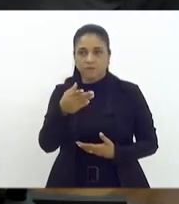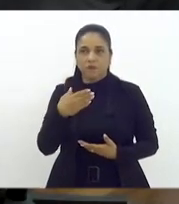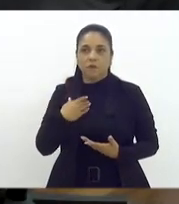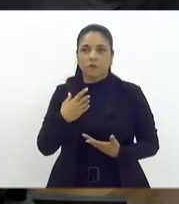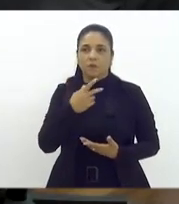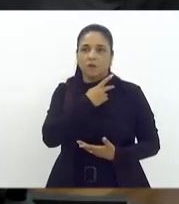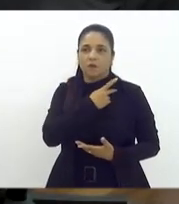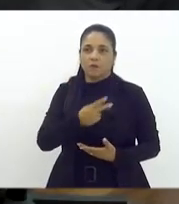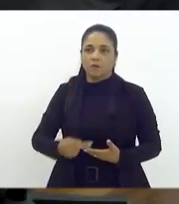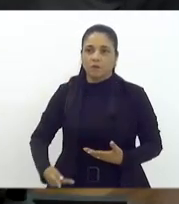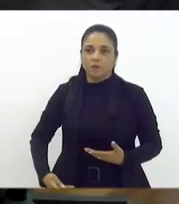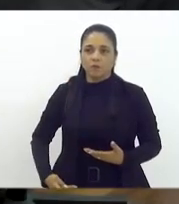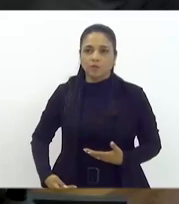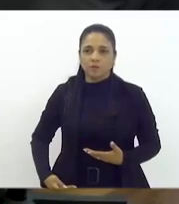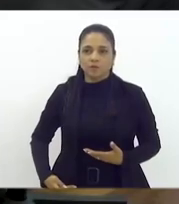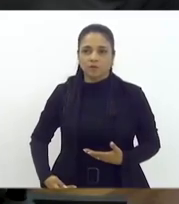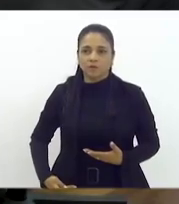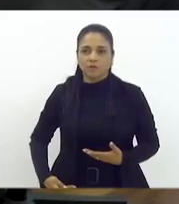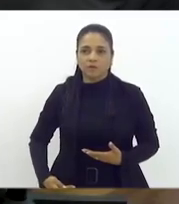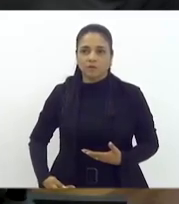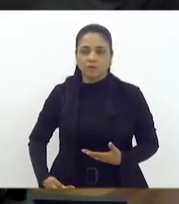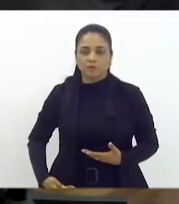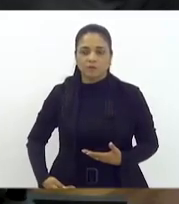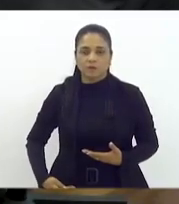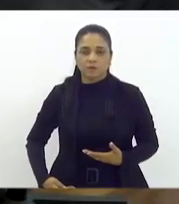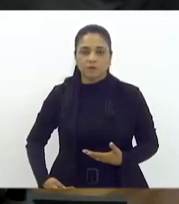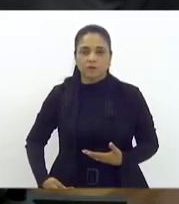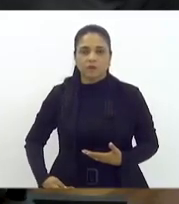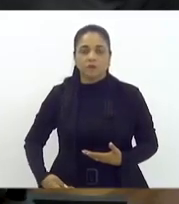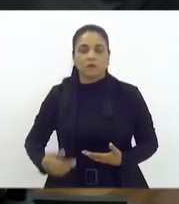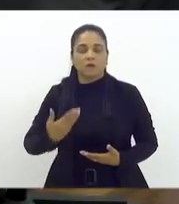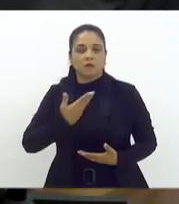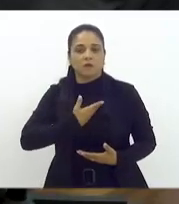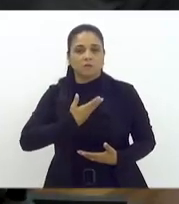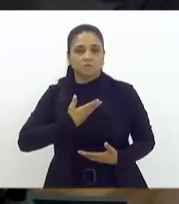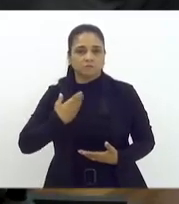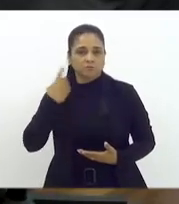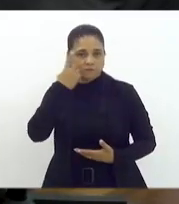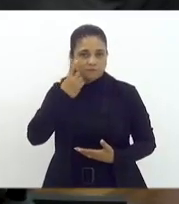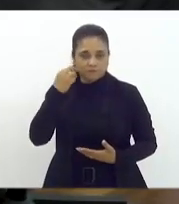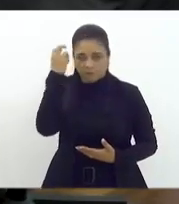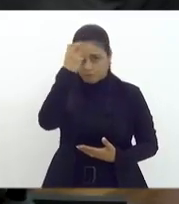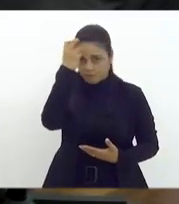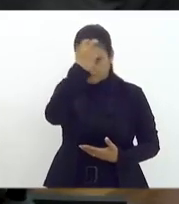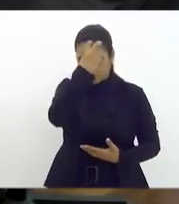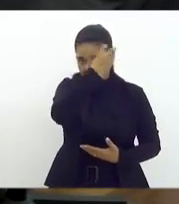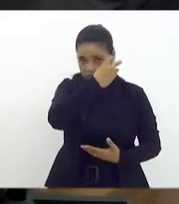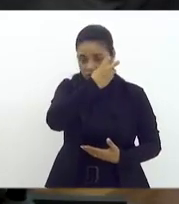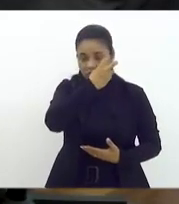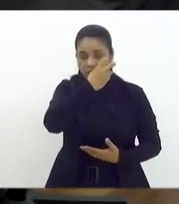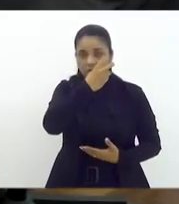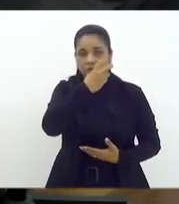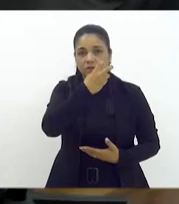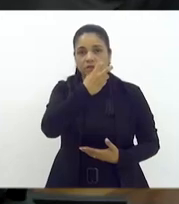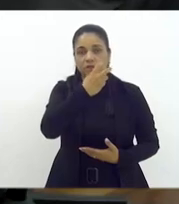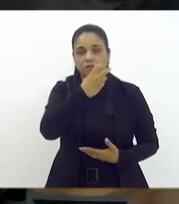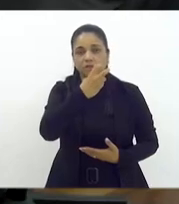tentar Renata Souza vamos dar Nobre colega Verônica e queria pontualmente